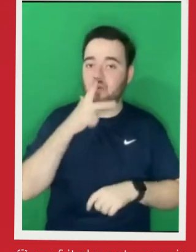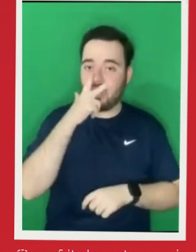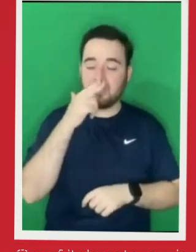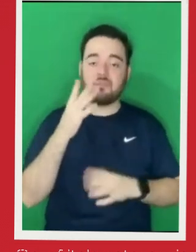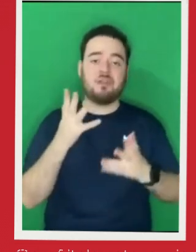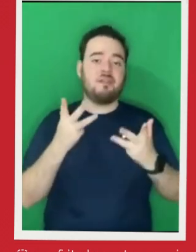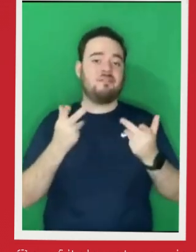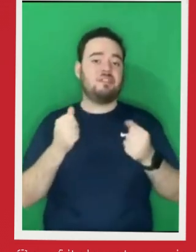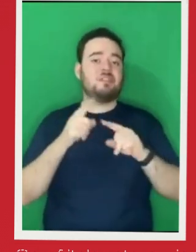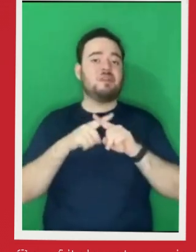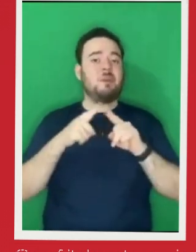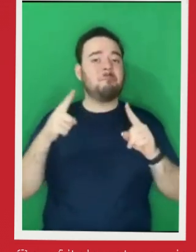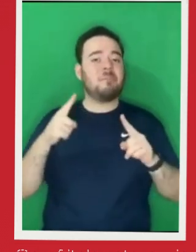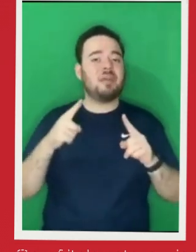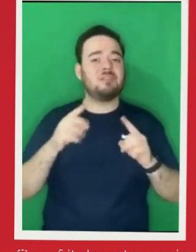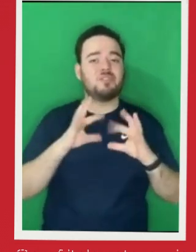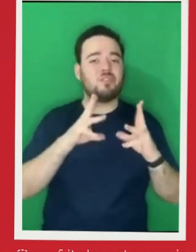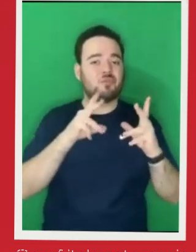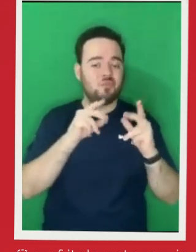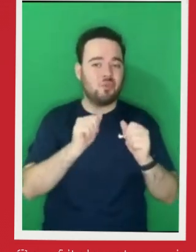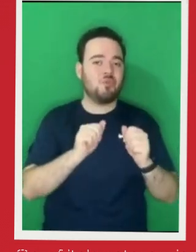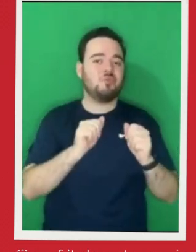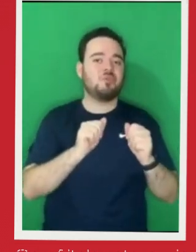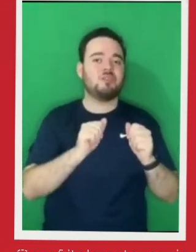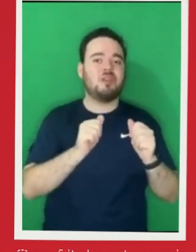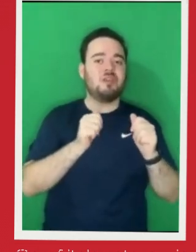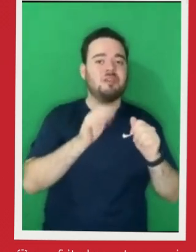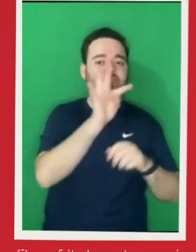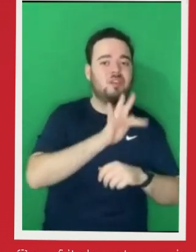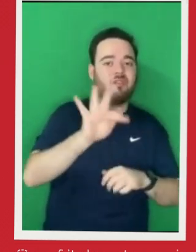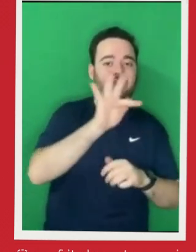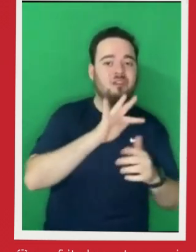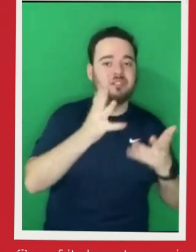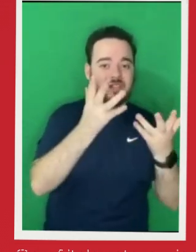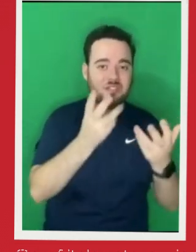eficiente, mas não são todos os programas que aceitam, Caio. Então,